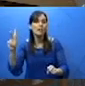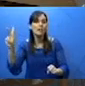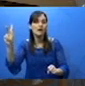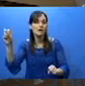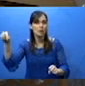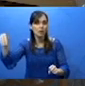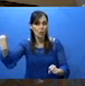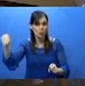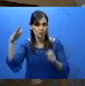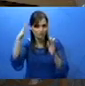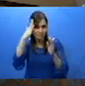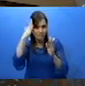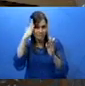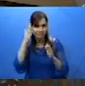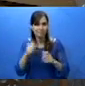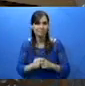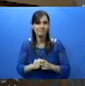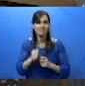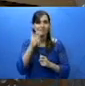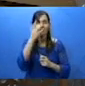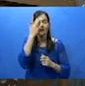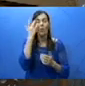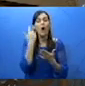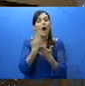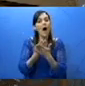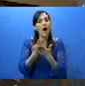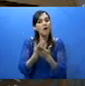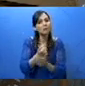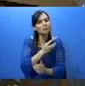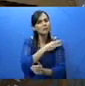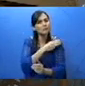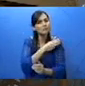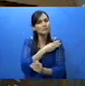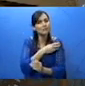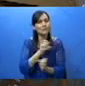certo? Essa é a nossa aula de hoje do terceiro ano. Fiquem todos com Deus. Até a próxima.